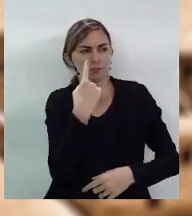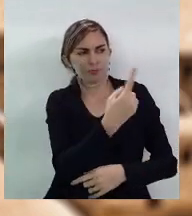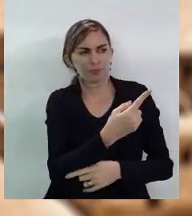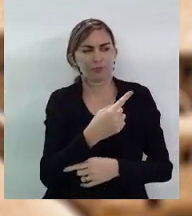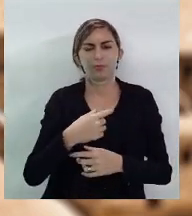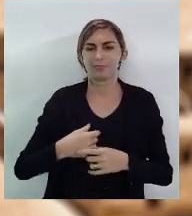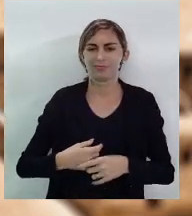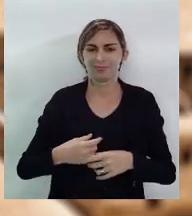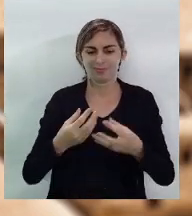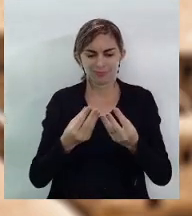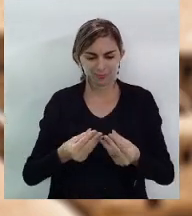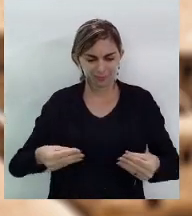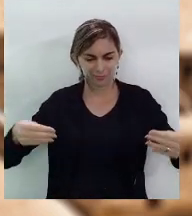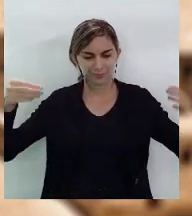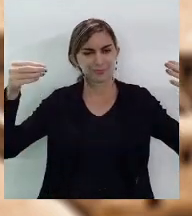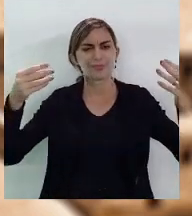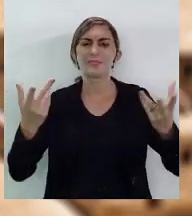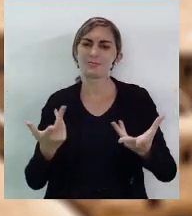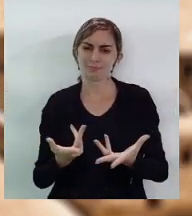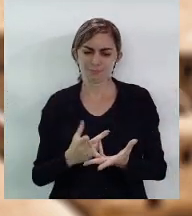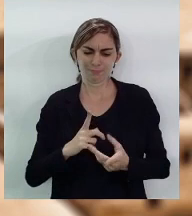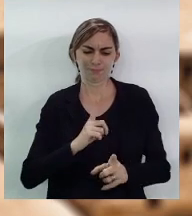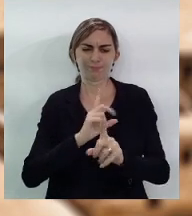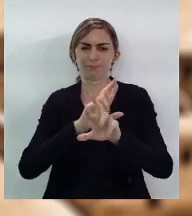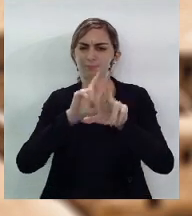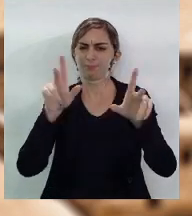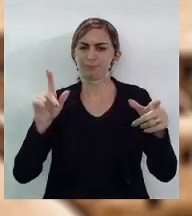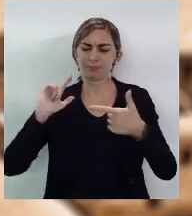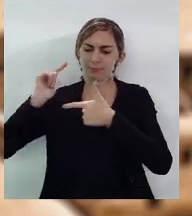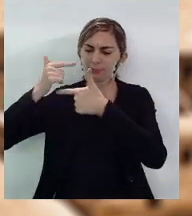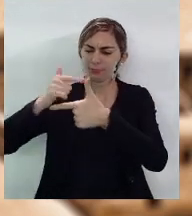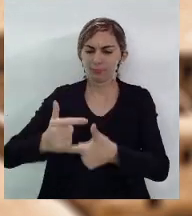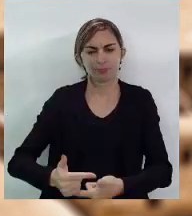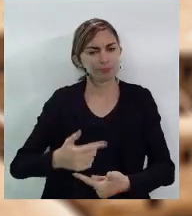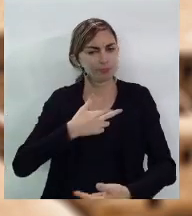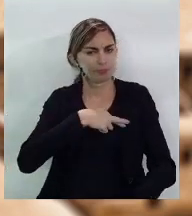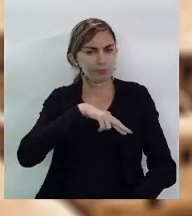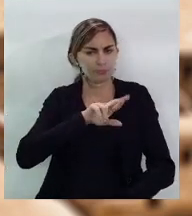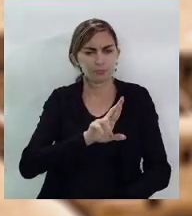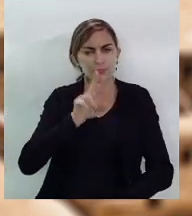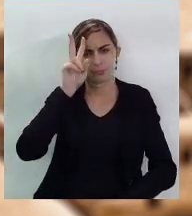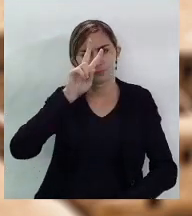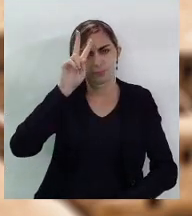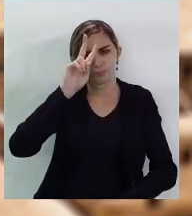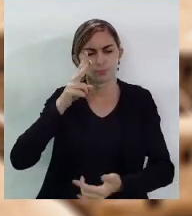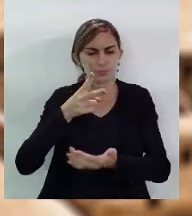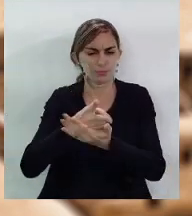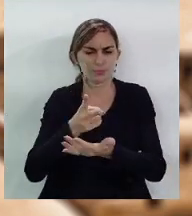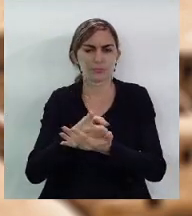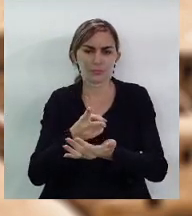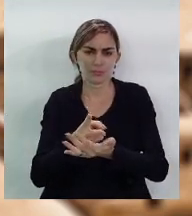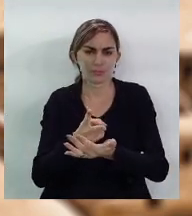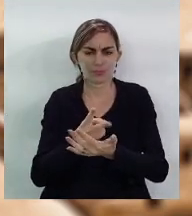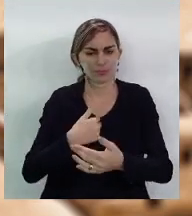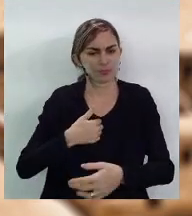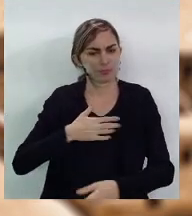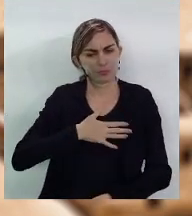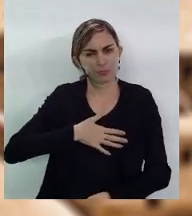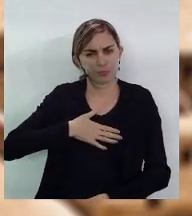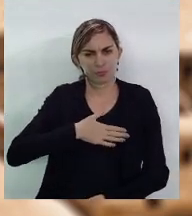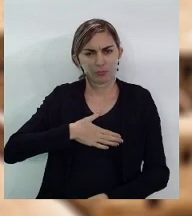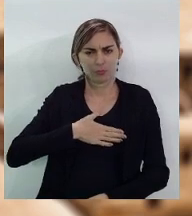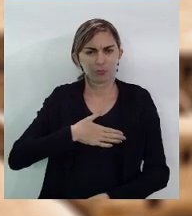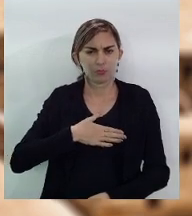menorá. Então são pontos específicos dessa tradição religiosa. E lembrando sempre, estudantes, que eu gostaria